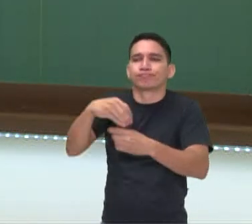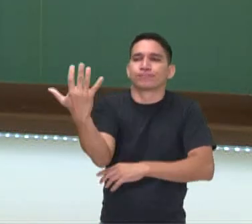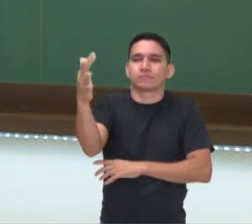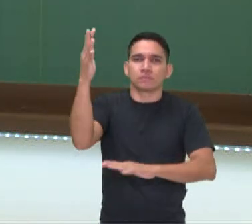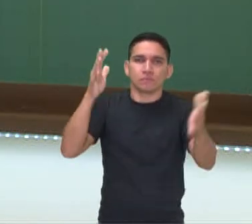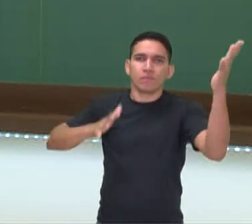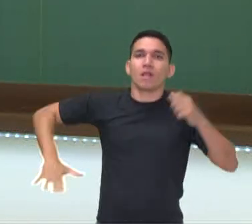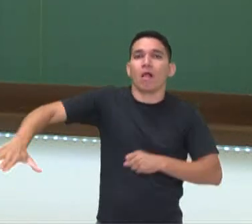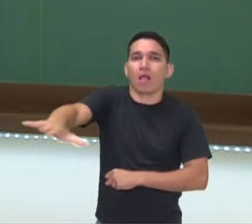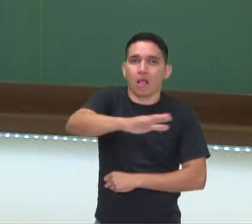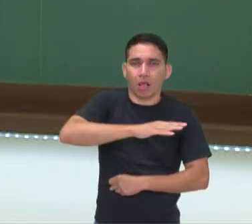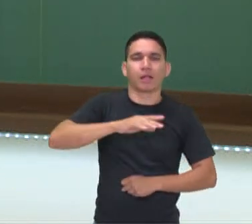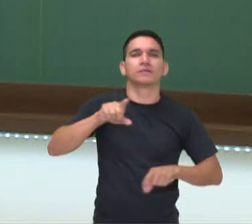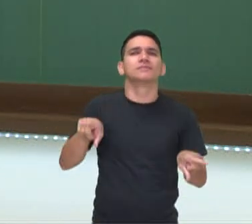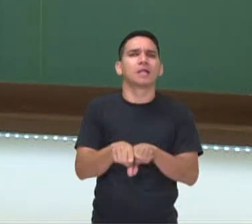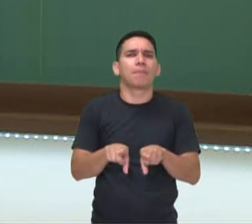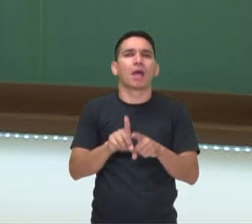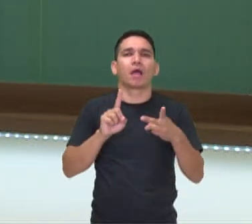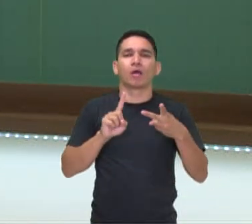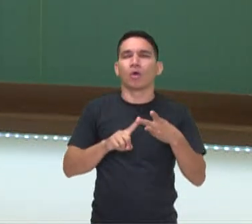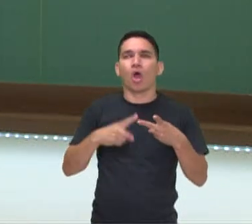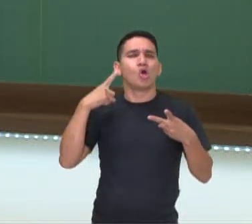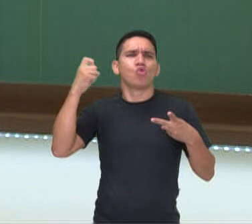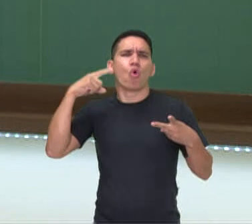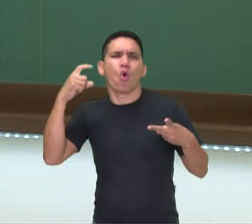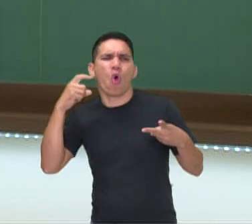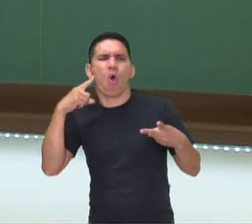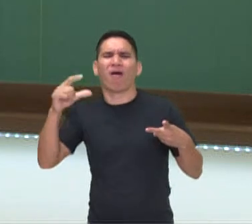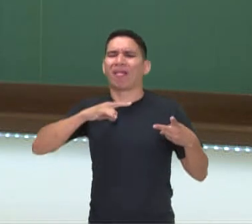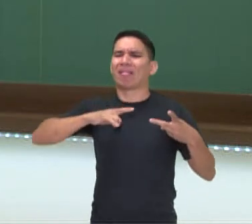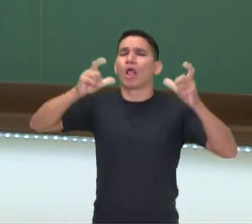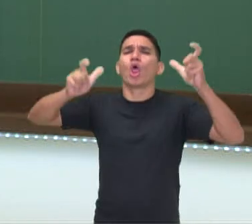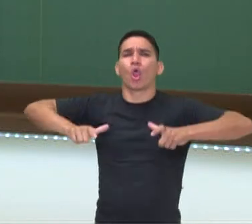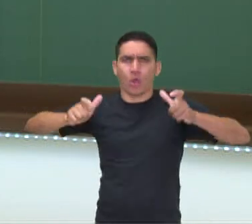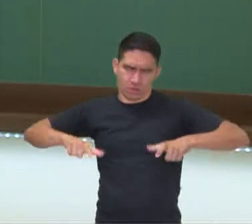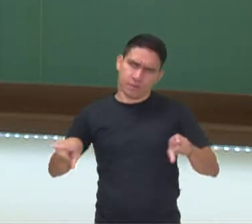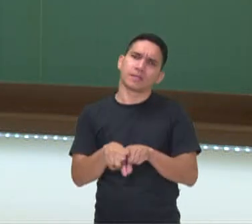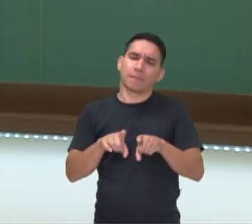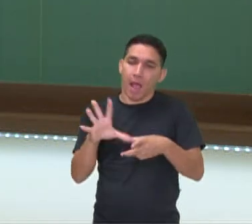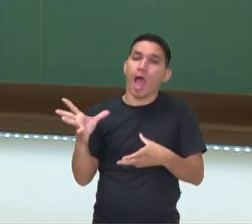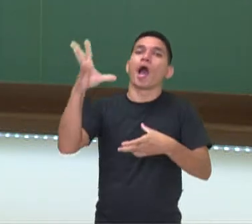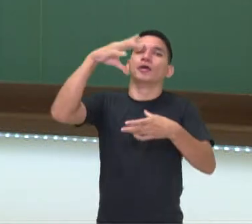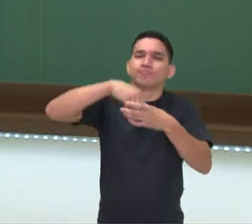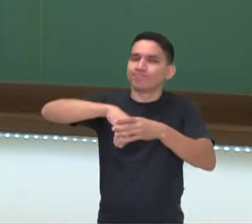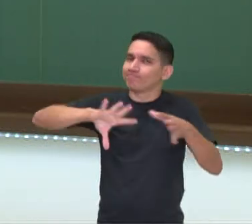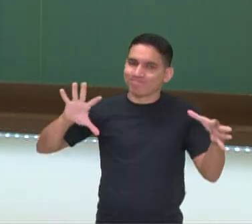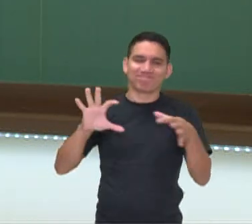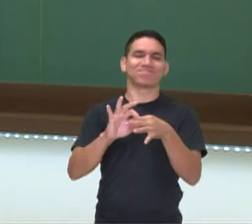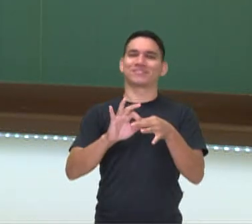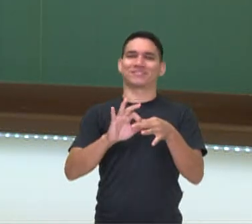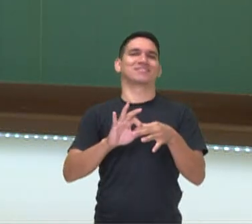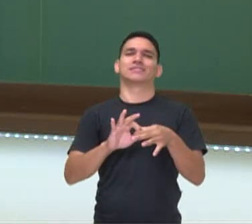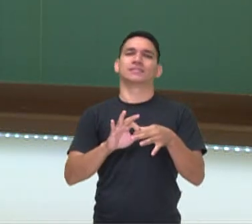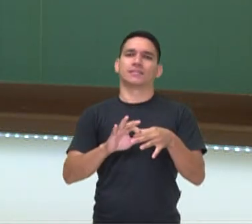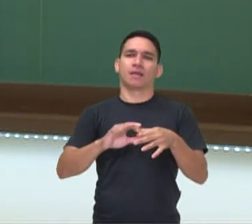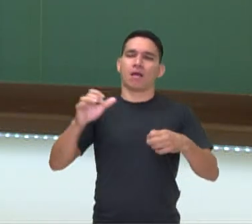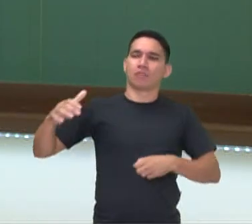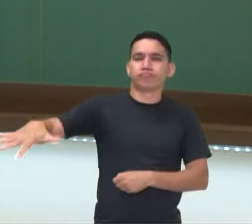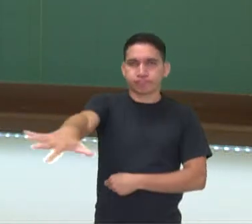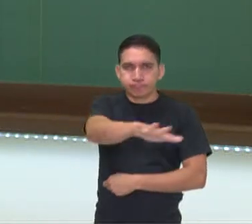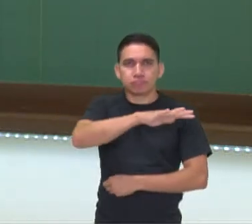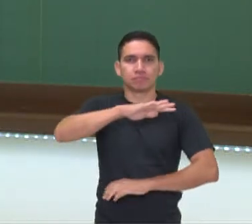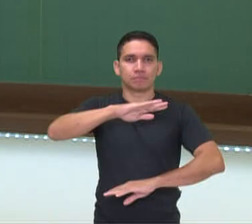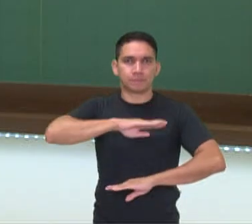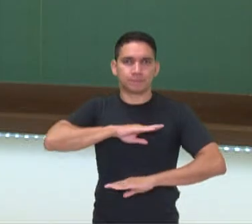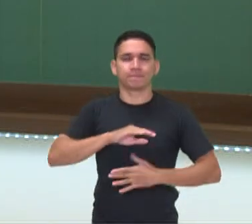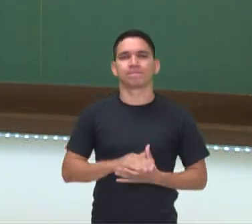forma que os sons, os barulhos que fazem parte daquele meio também integram diretamente a paisagem. E